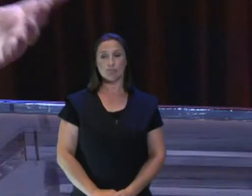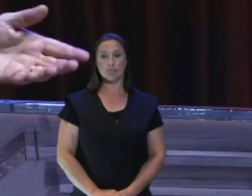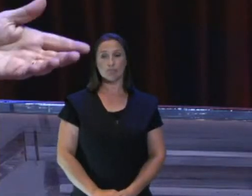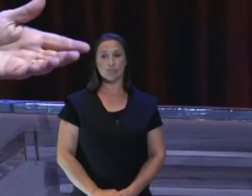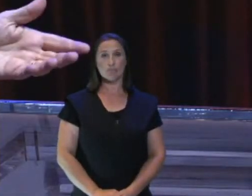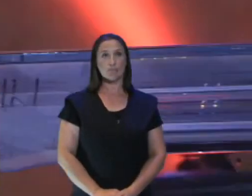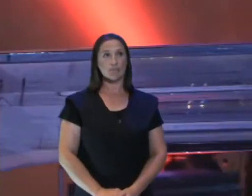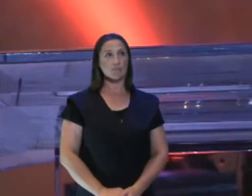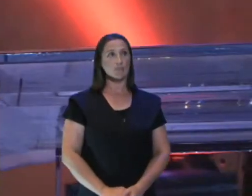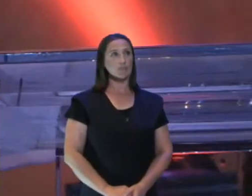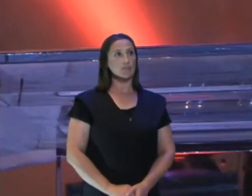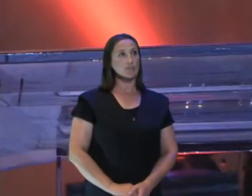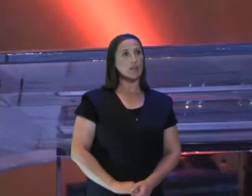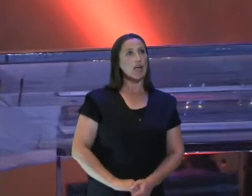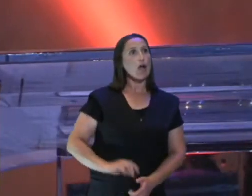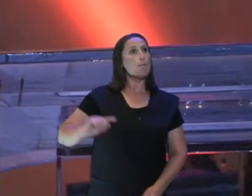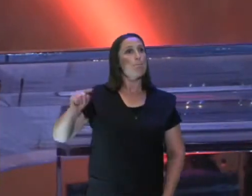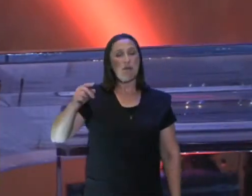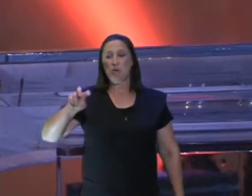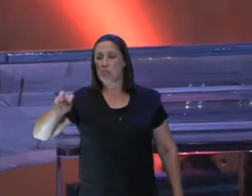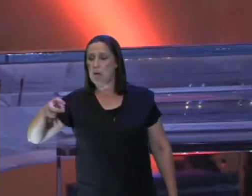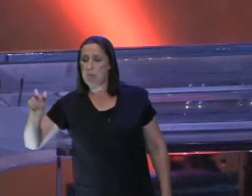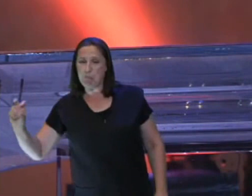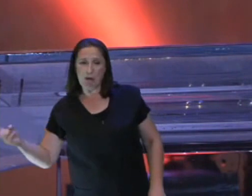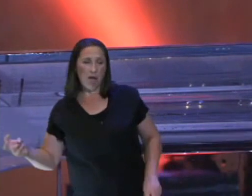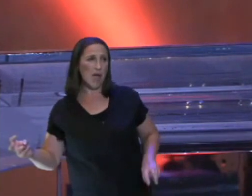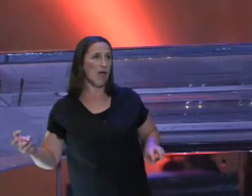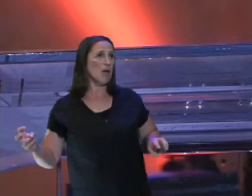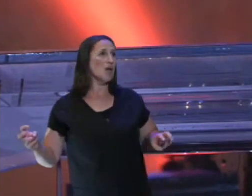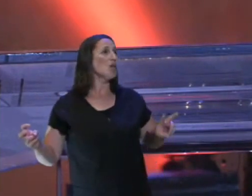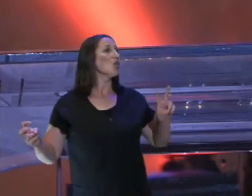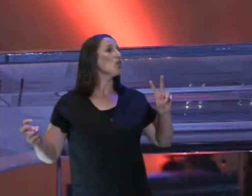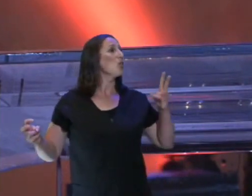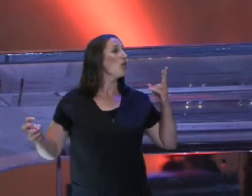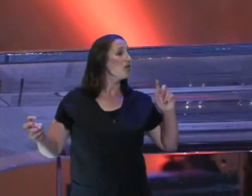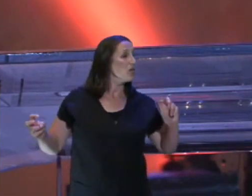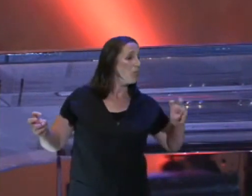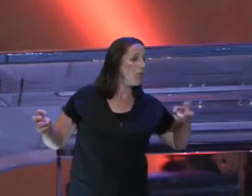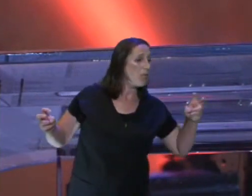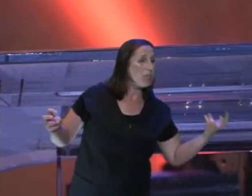1000 vão cair à sua direita, 2000 à sua esquerda, não é assim que fala lá?